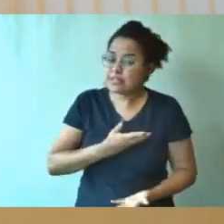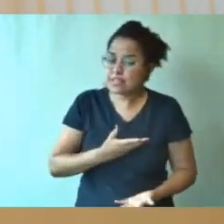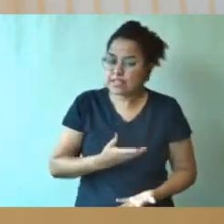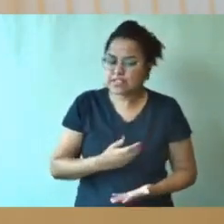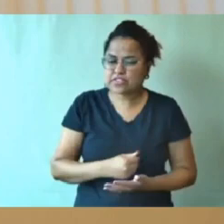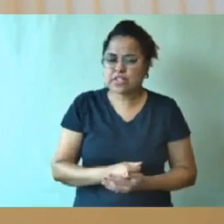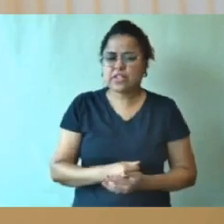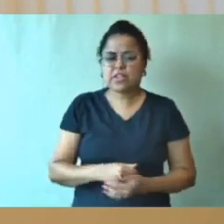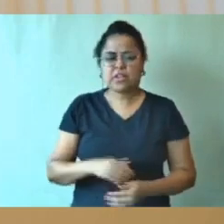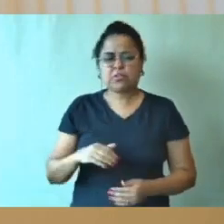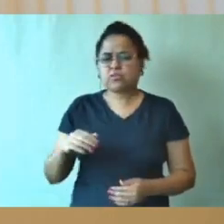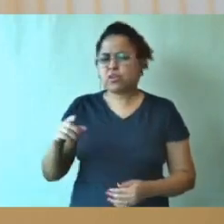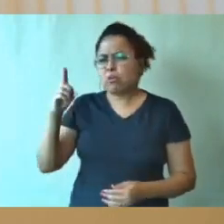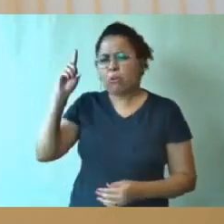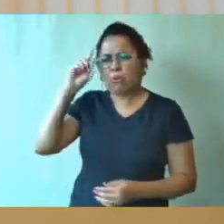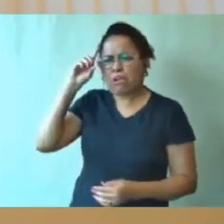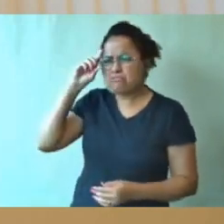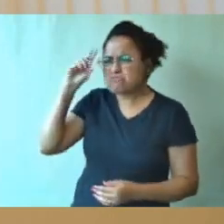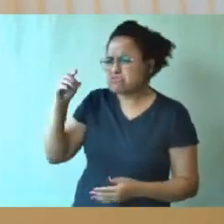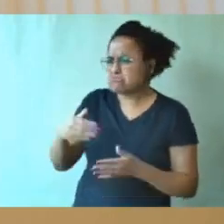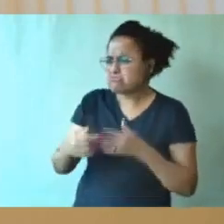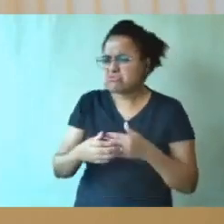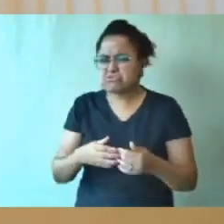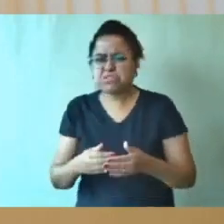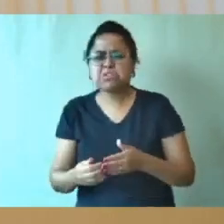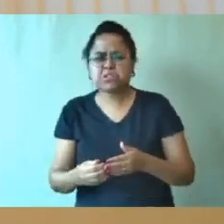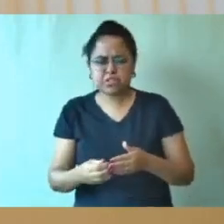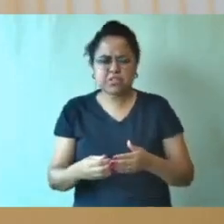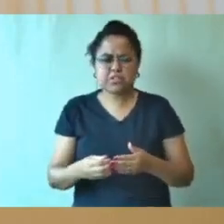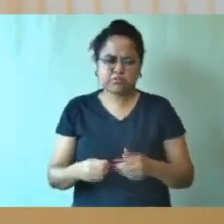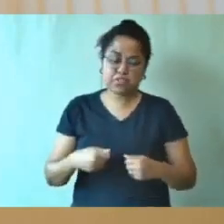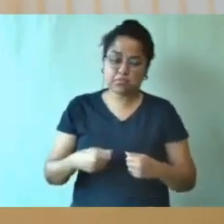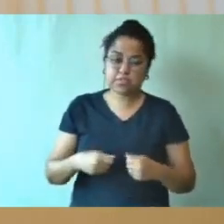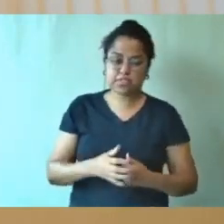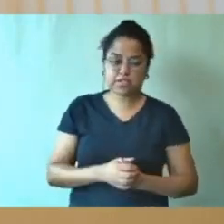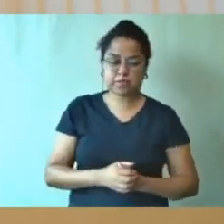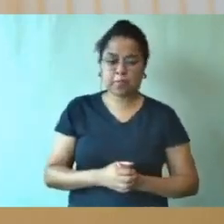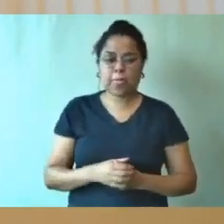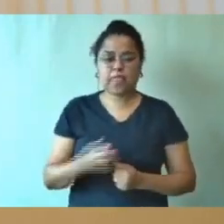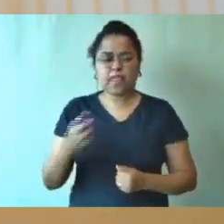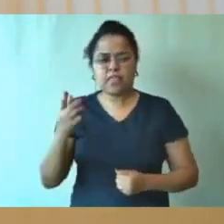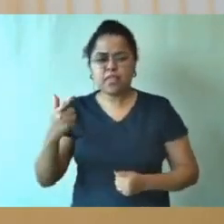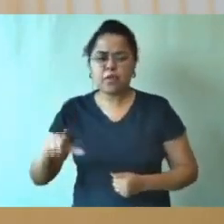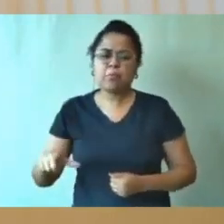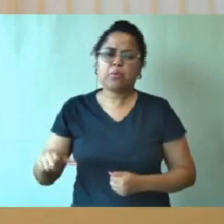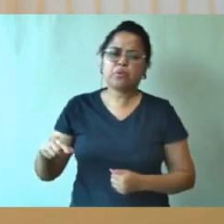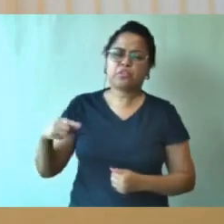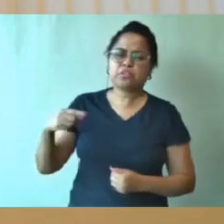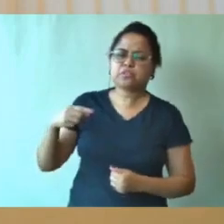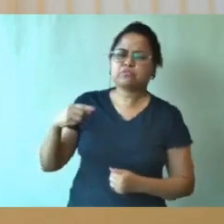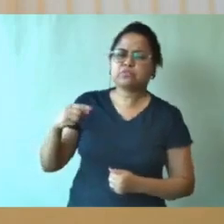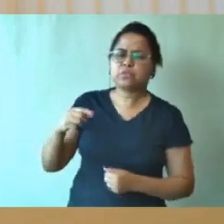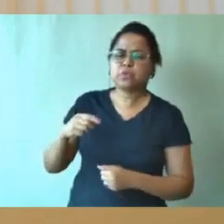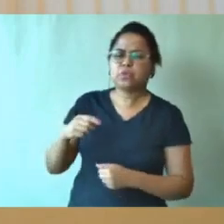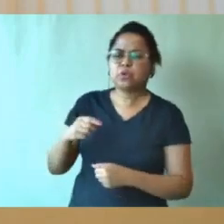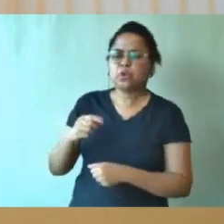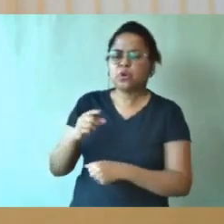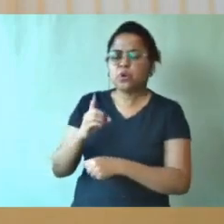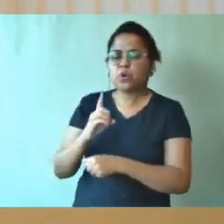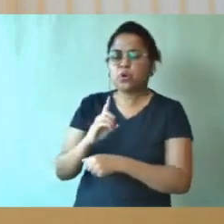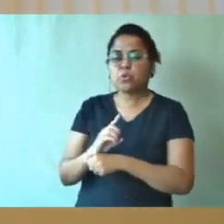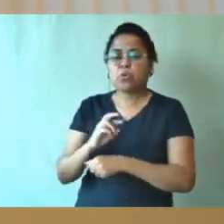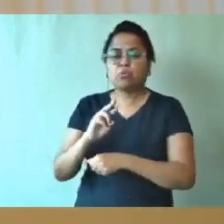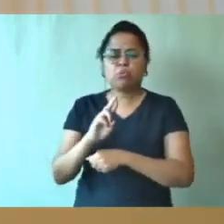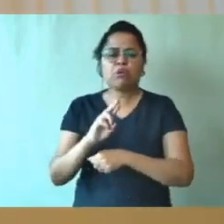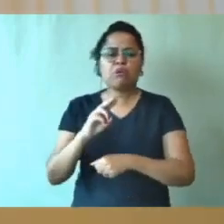vocês precisarem. Eu vou ler o texto, depois vou pedir o doutor Guilherme, que está aqui comigo também, para ler. Então, deixa eu só fazer,